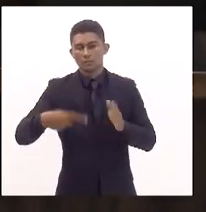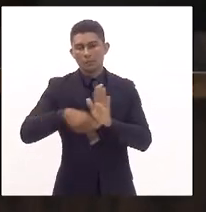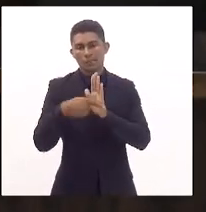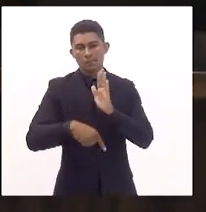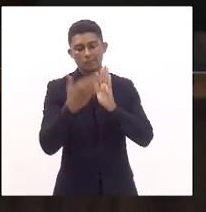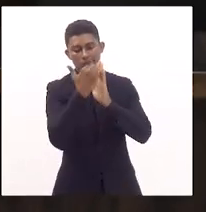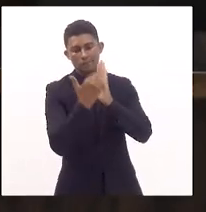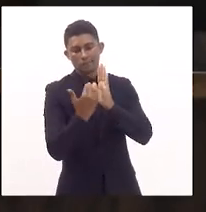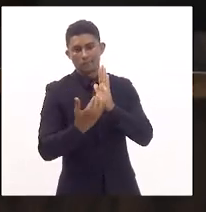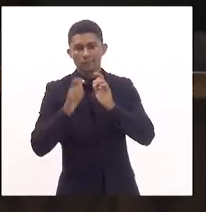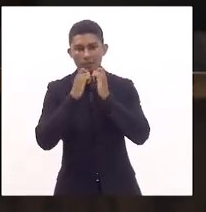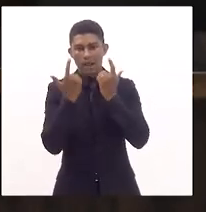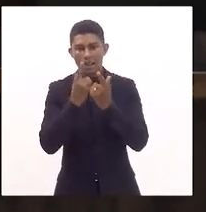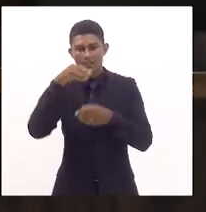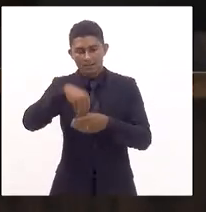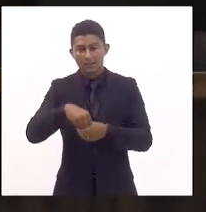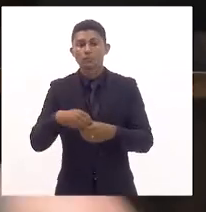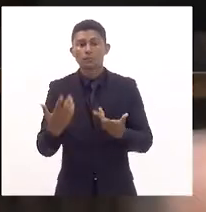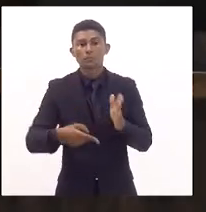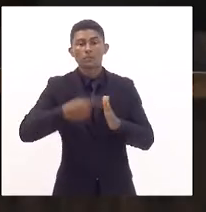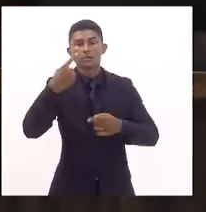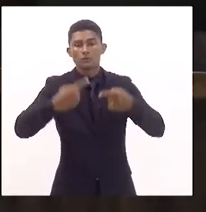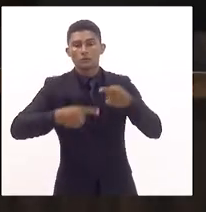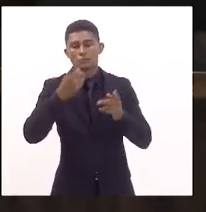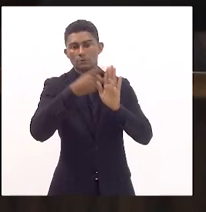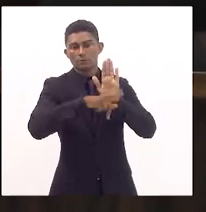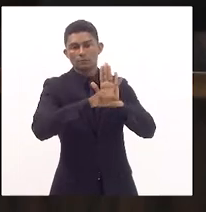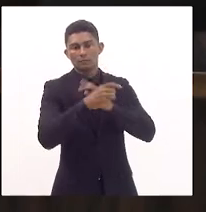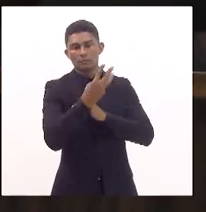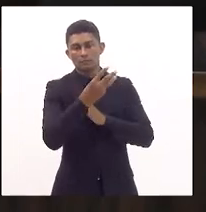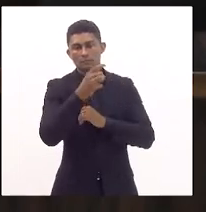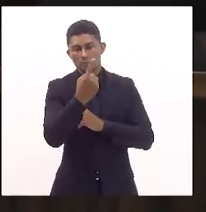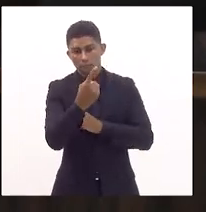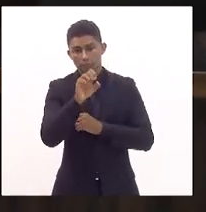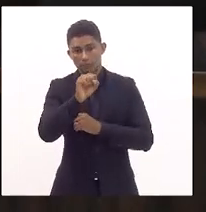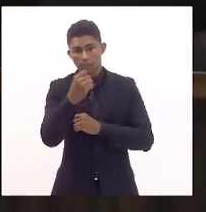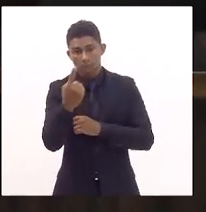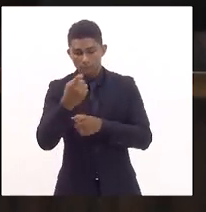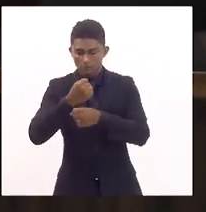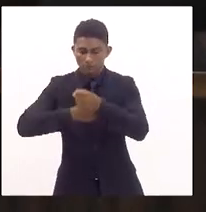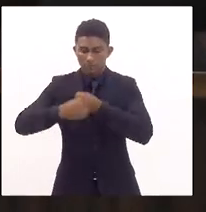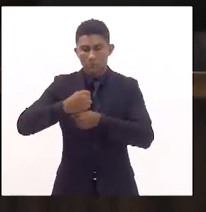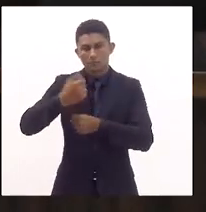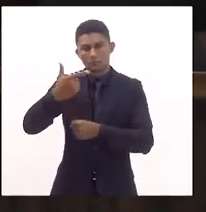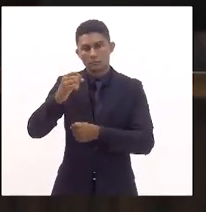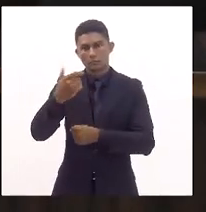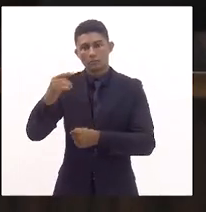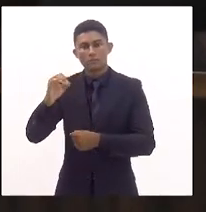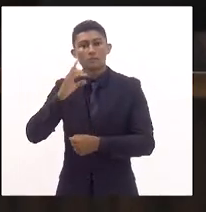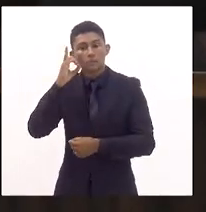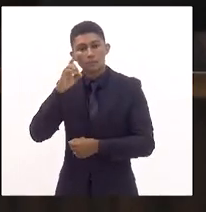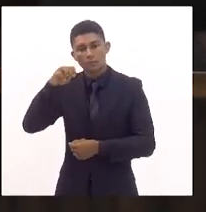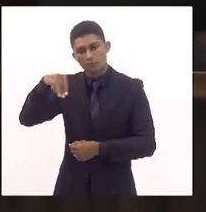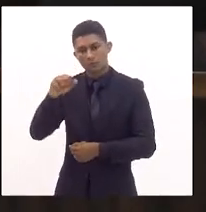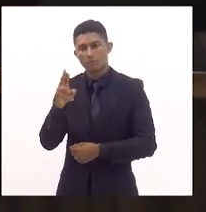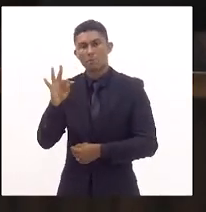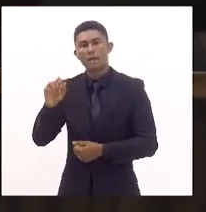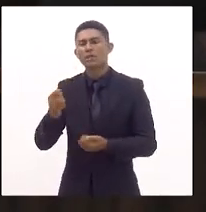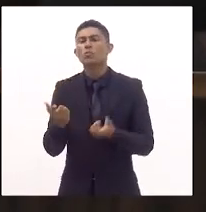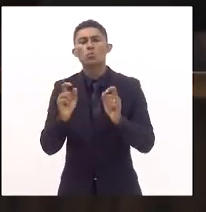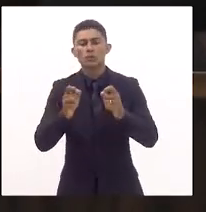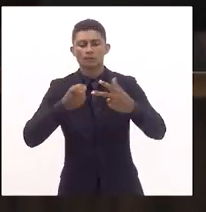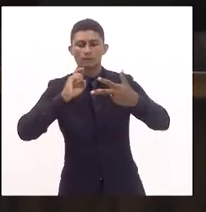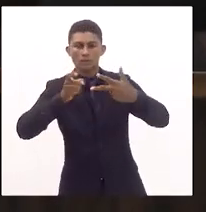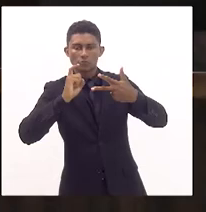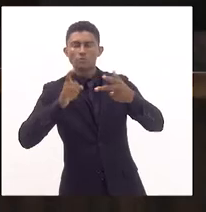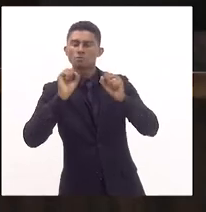Interno, em tramitação ordinária, em primeira discussão, projeto de lei 3181 de 20, de autoria da deputada Marta Rocha, que autoriza o Poder